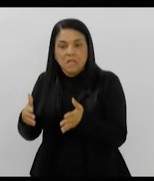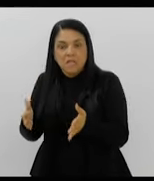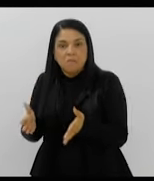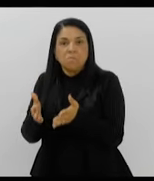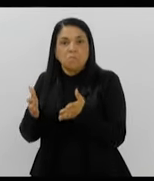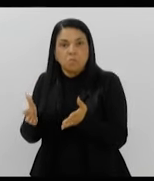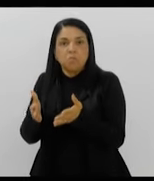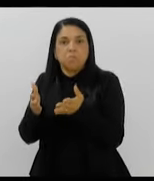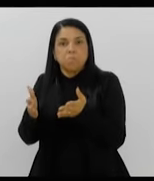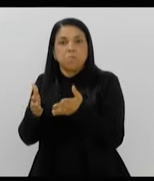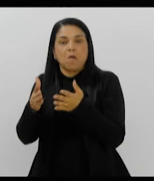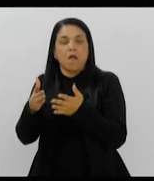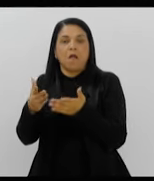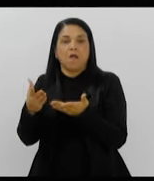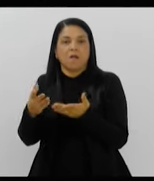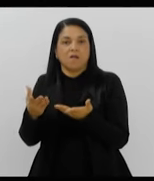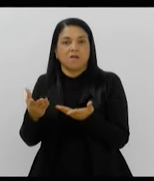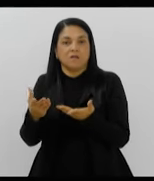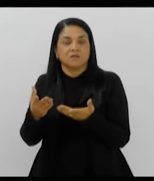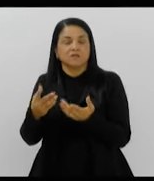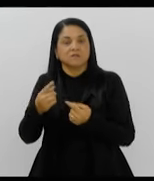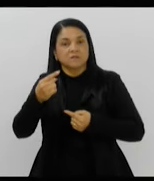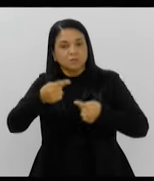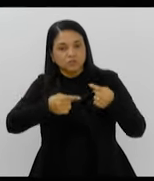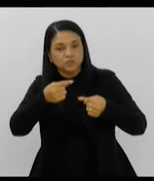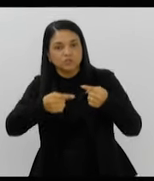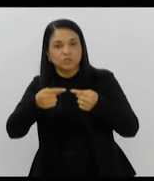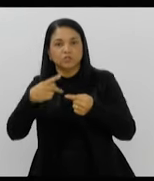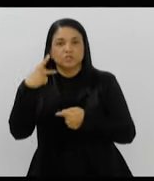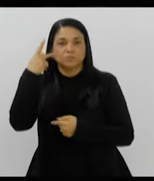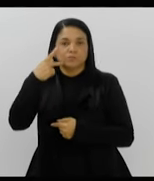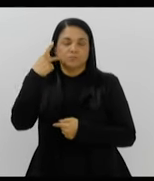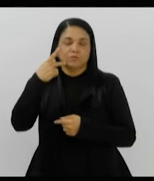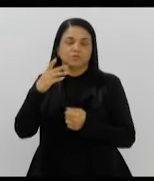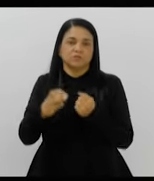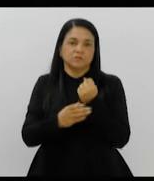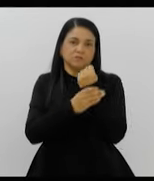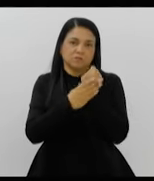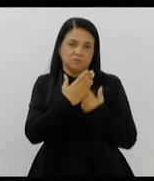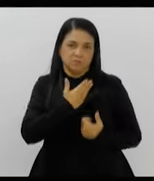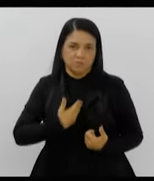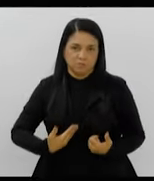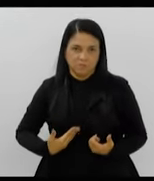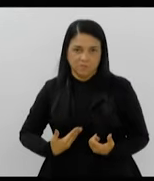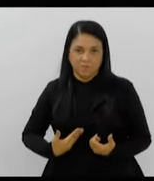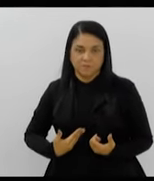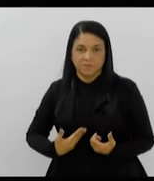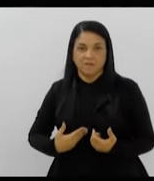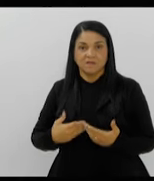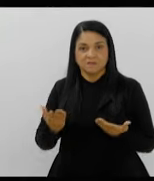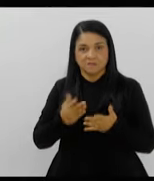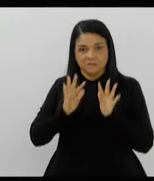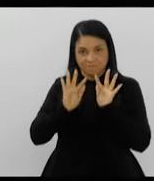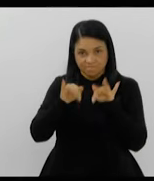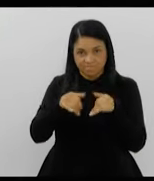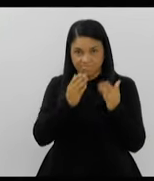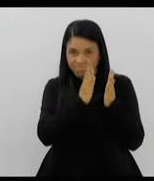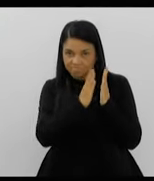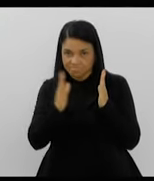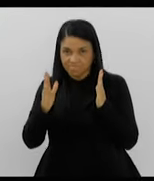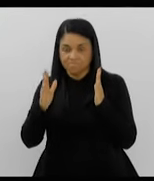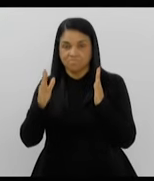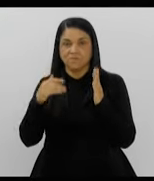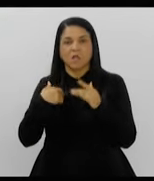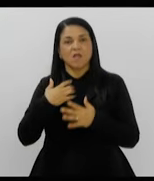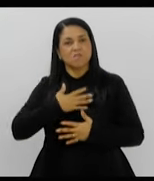dentro, para que depois a gente possa discutir política de segurança pública. Então, aqui, nesse expediente final, queria,